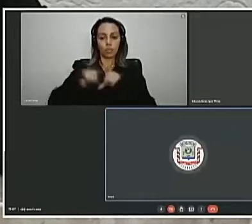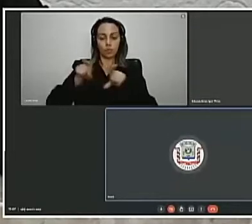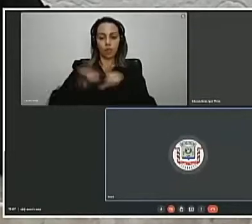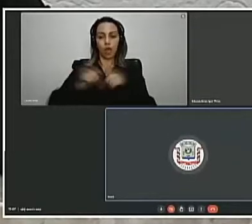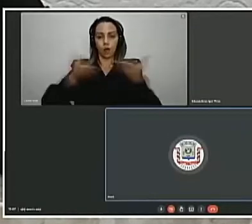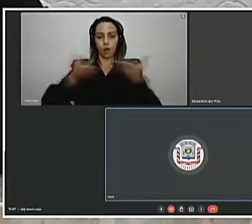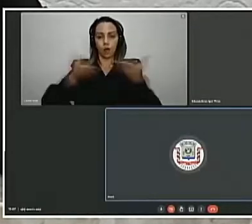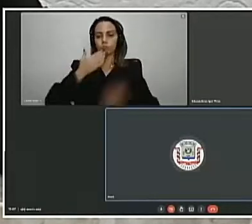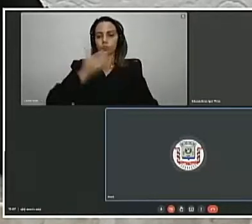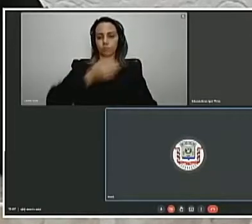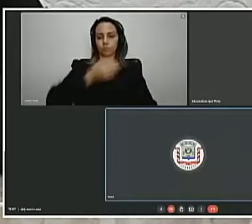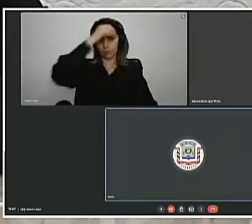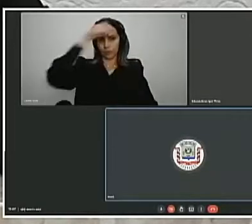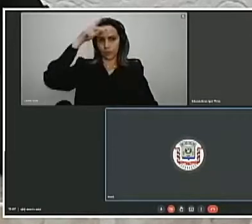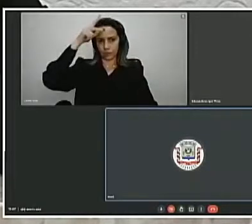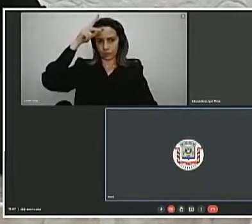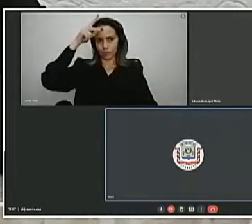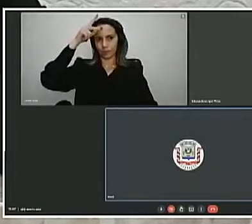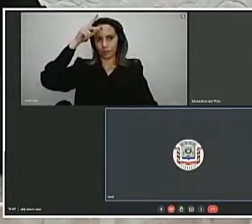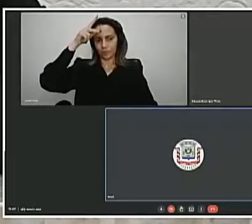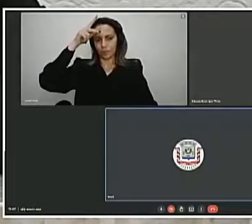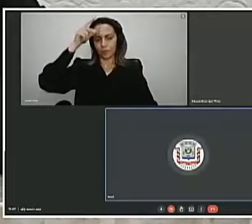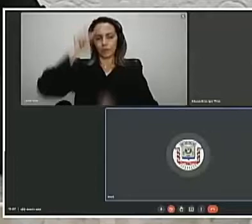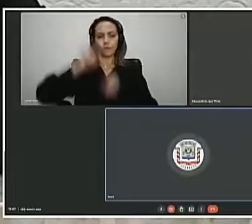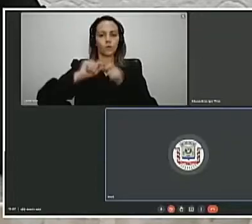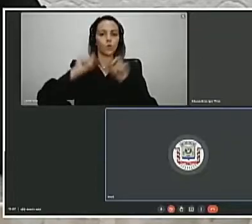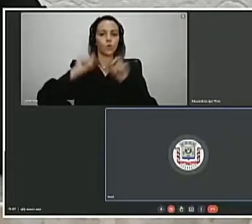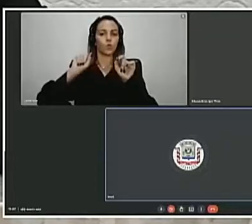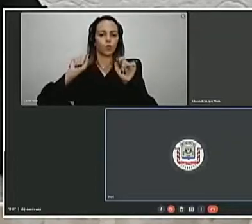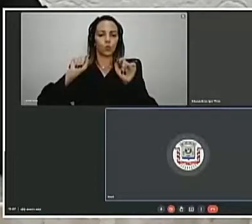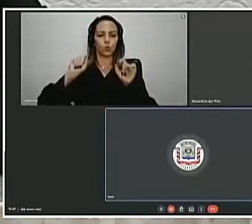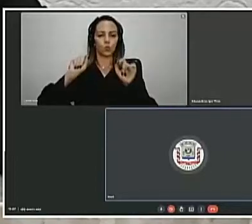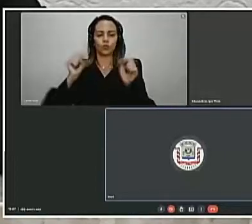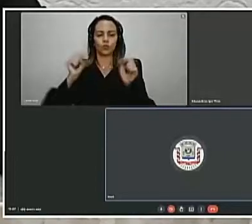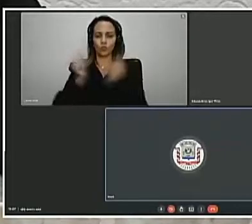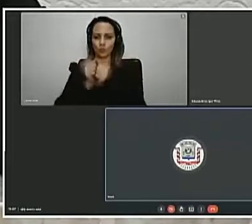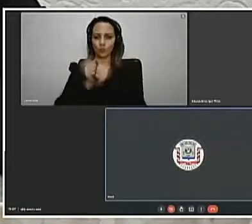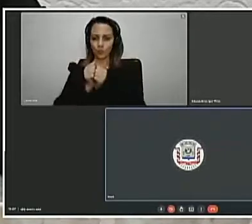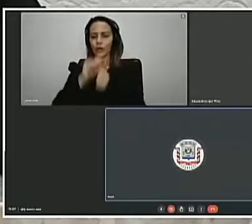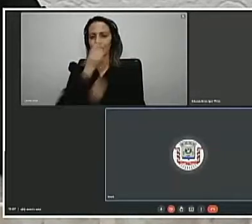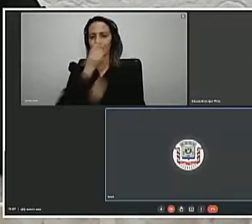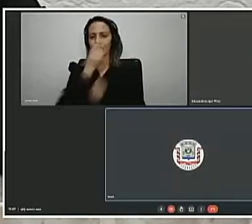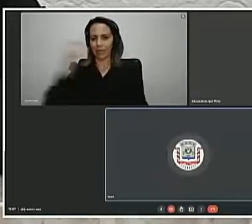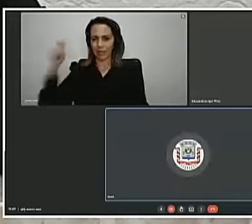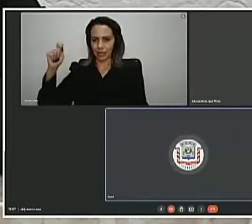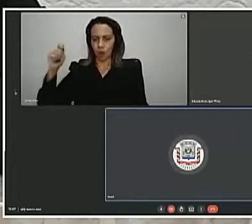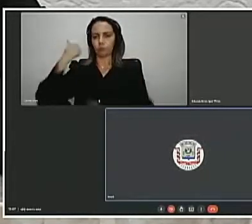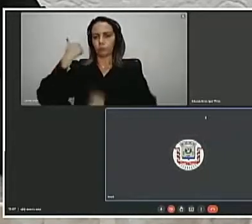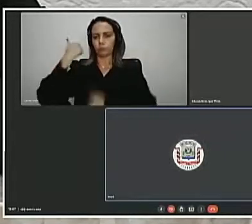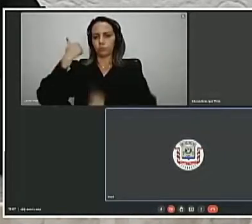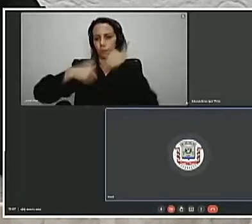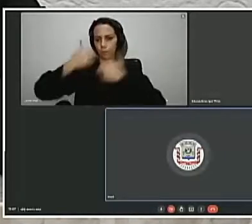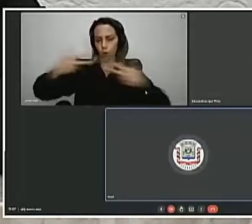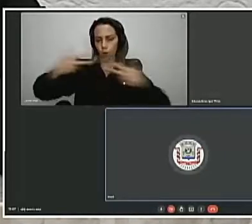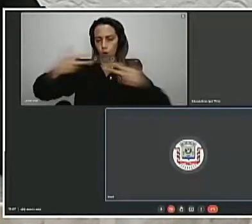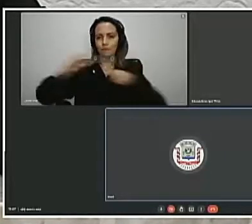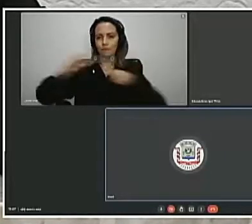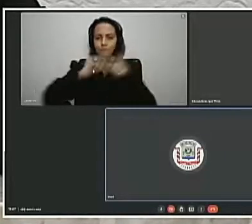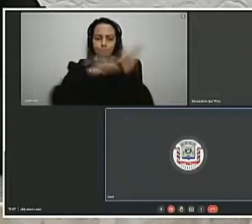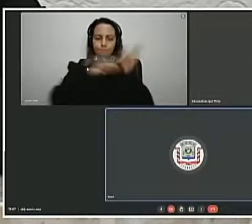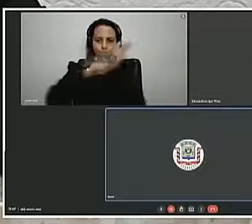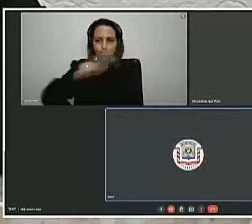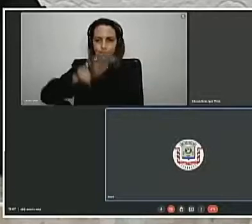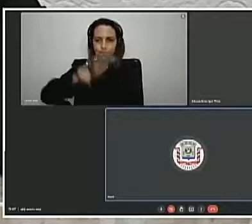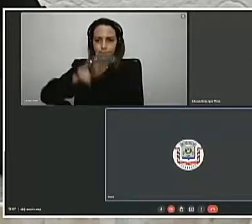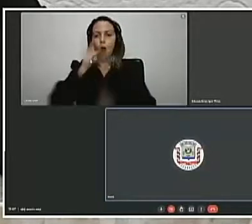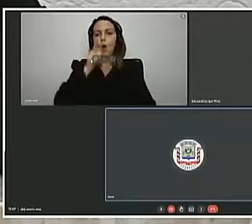que determine ao setor competente e, em conjunto com as associações desportivas, realizem estudos para a